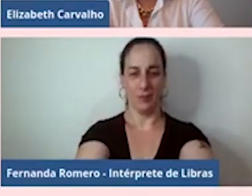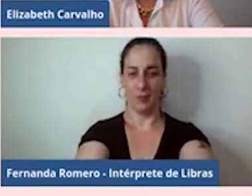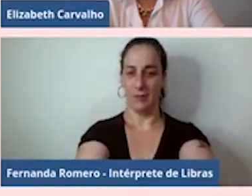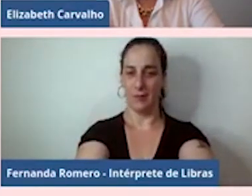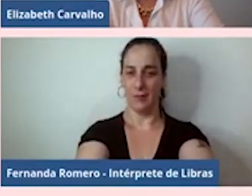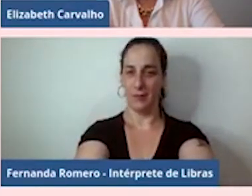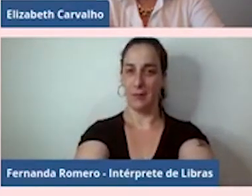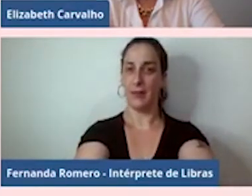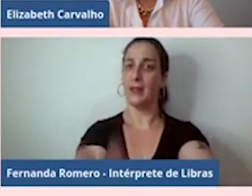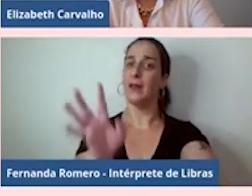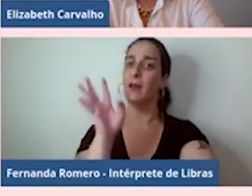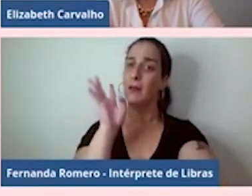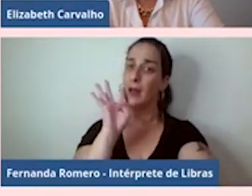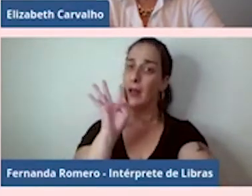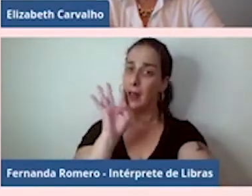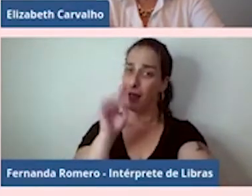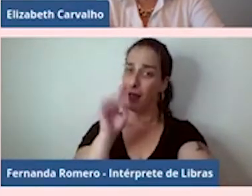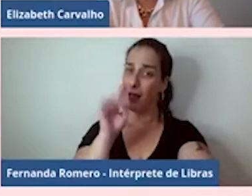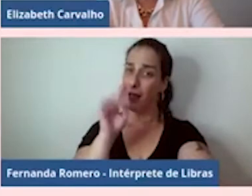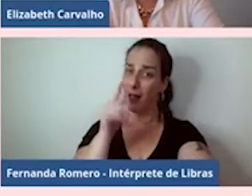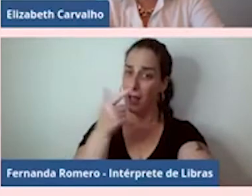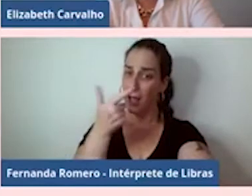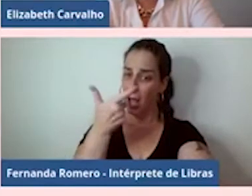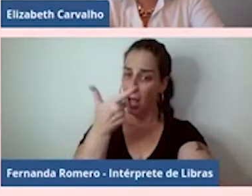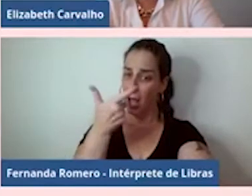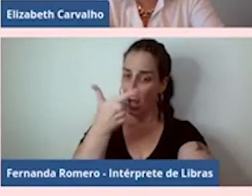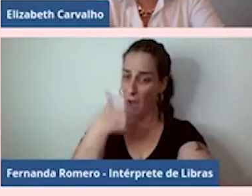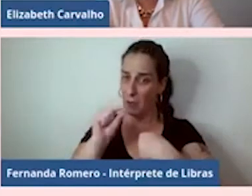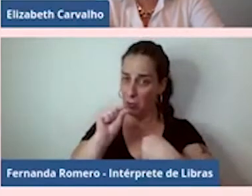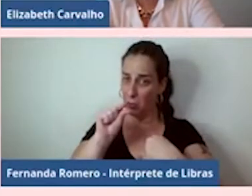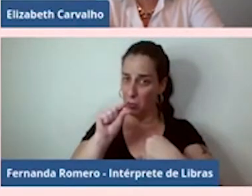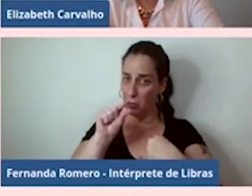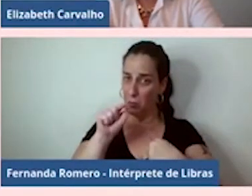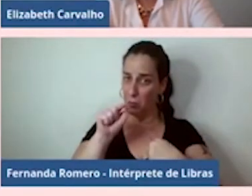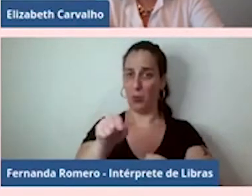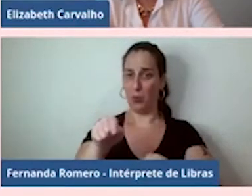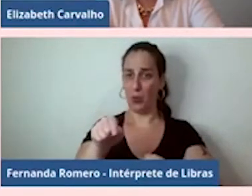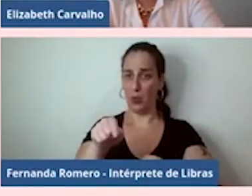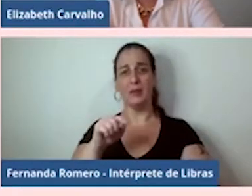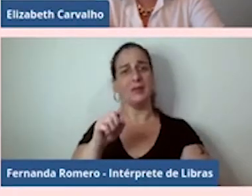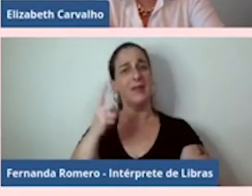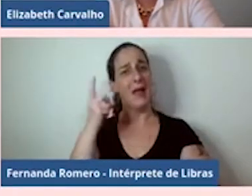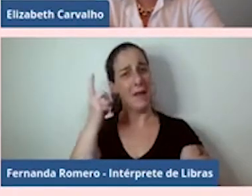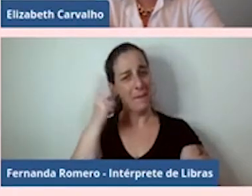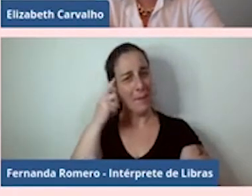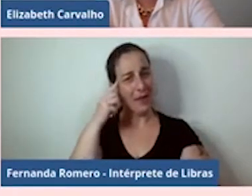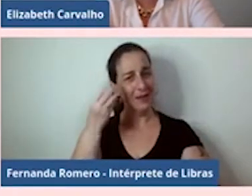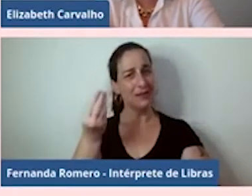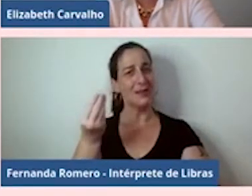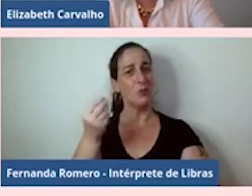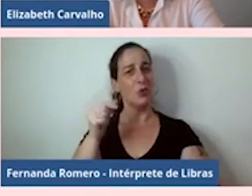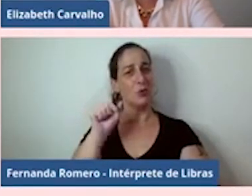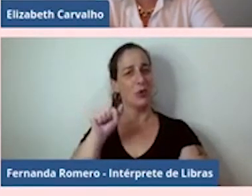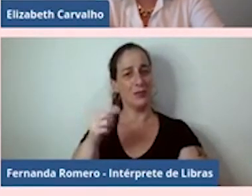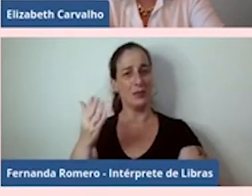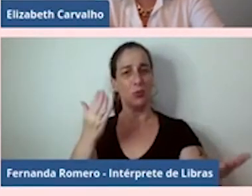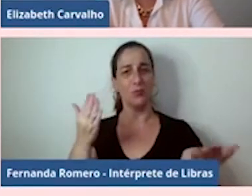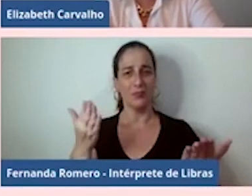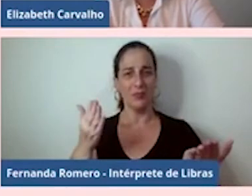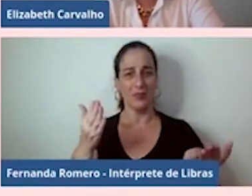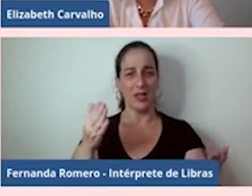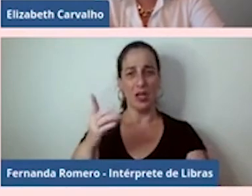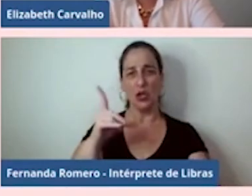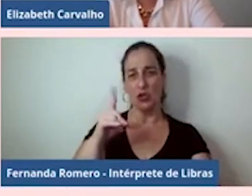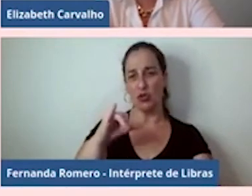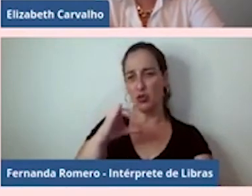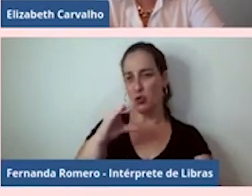que tu falaste. Pensando muito sobre nossos dilemas, né? Que as dicotomias, às vezes, não são dicotomias, mas